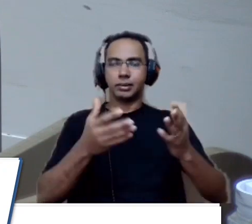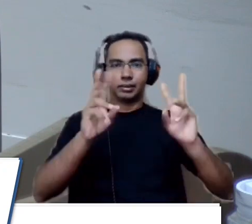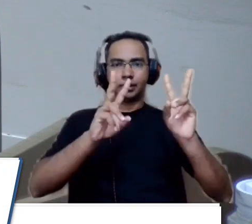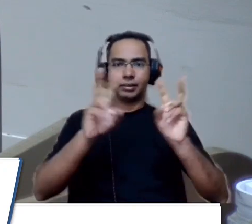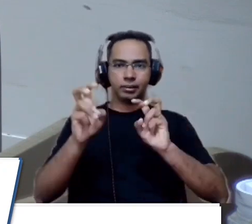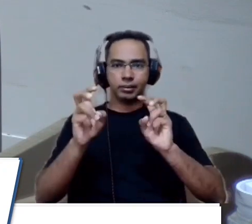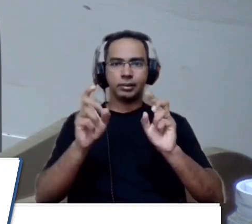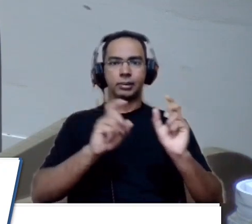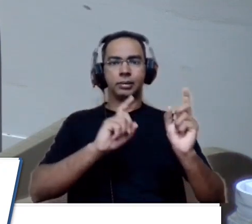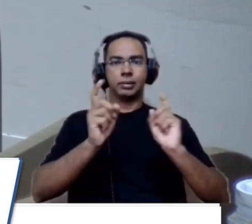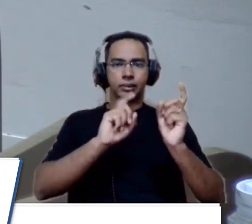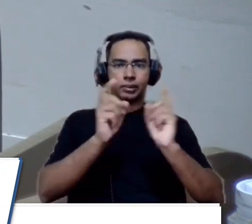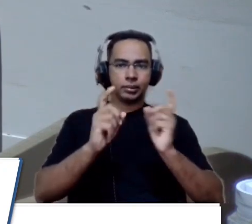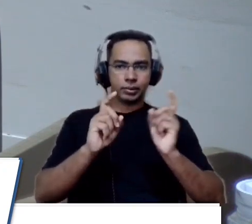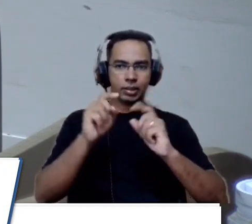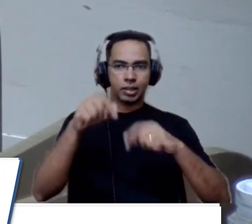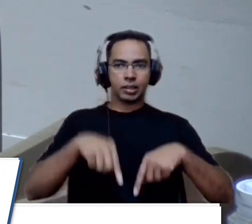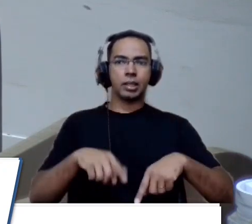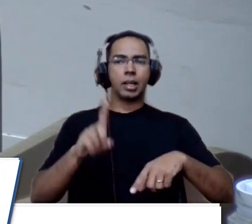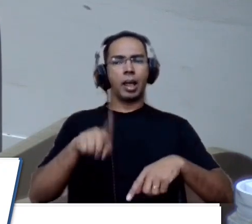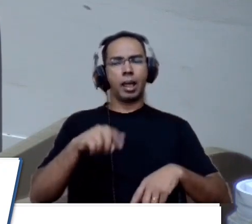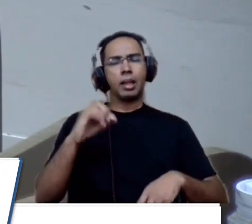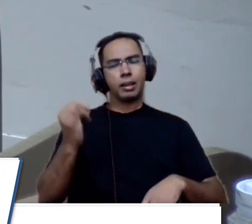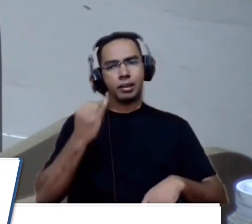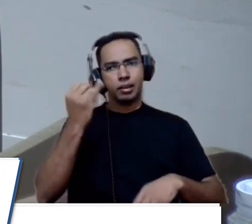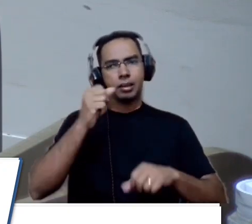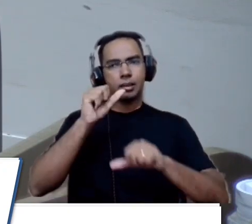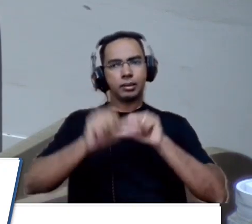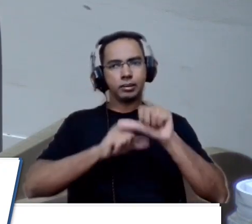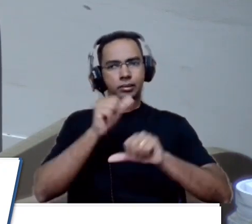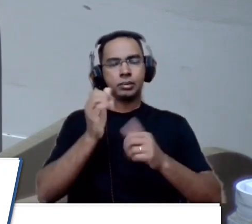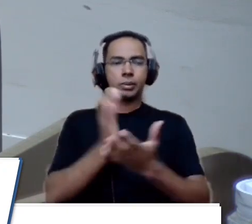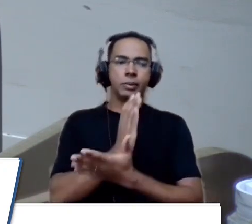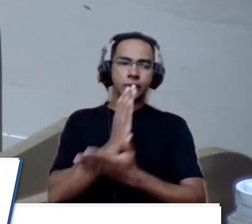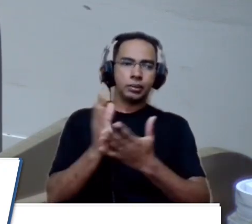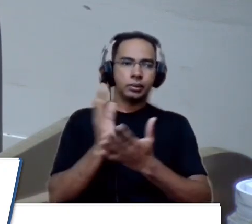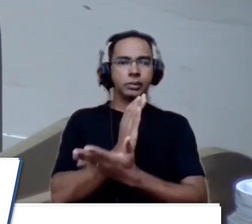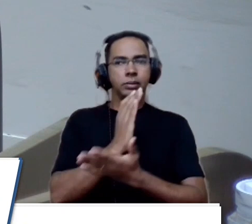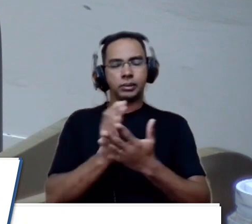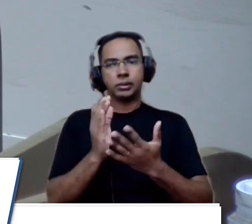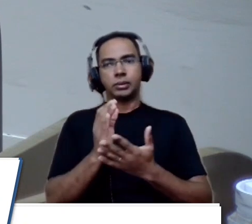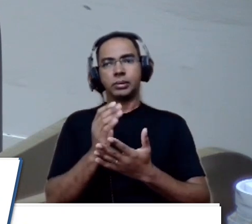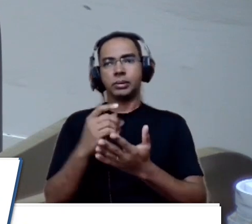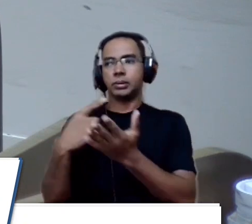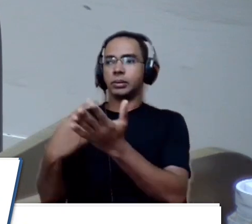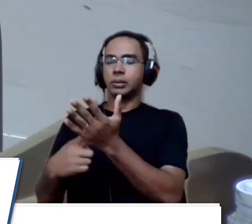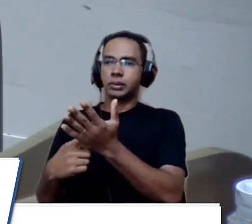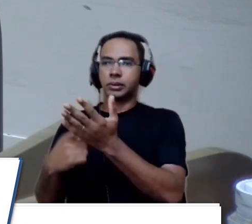assunto, importantíssimo para a reforma tributária. Algumas agências falam que